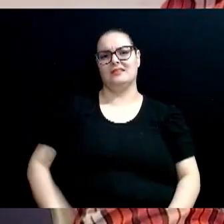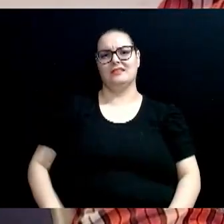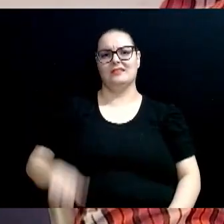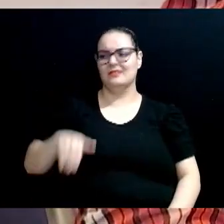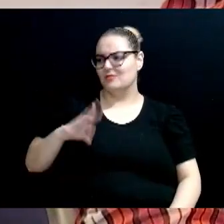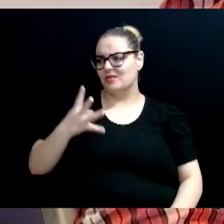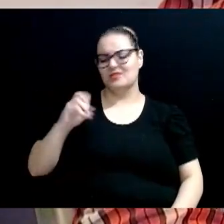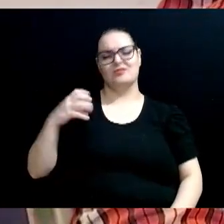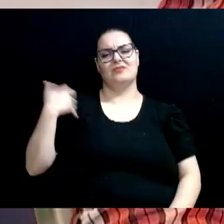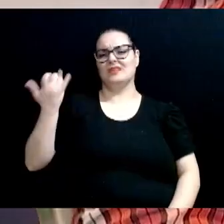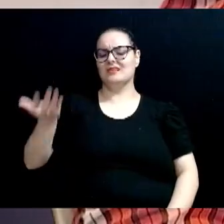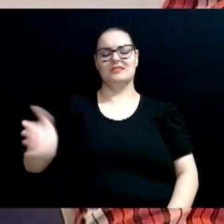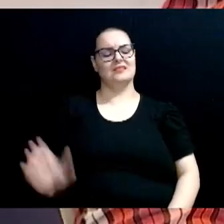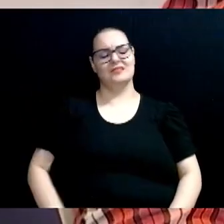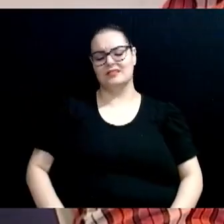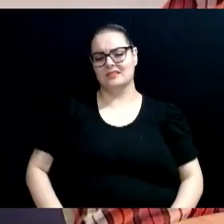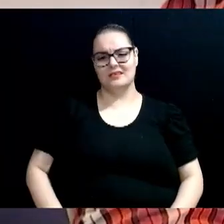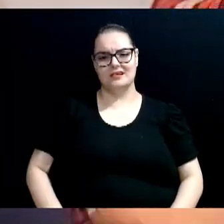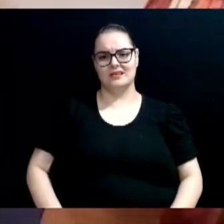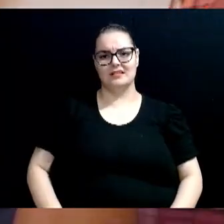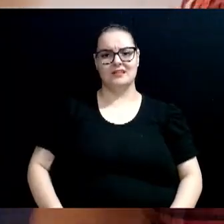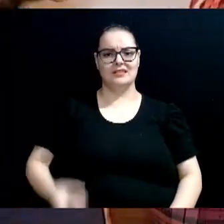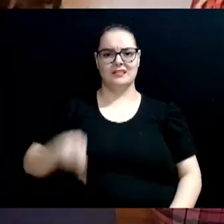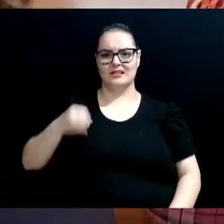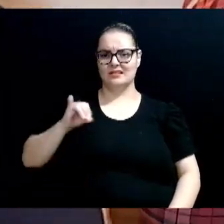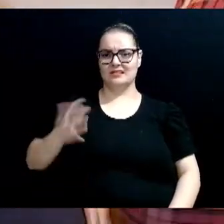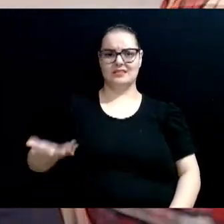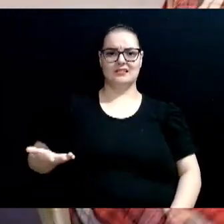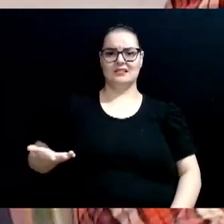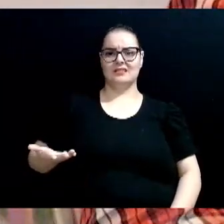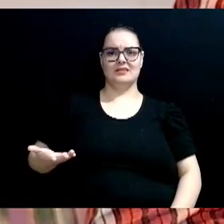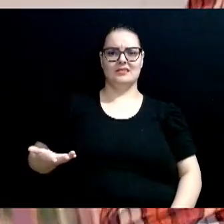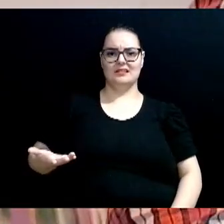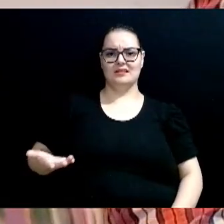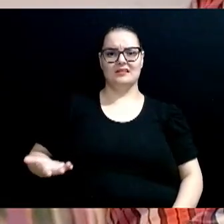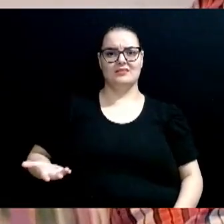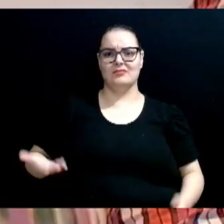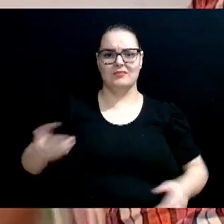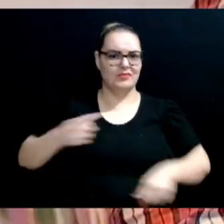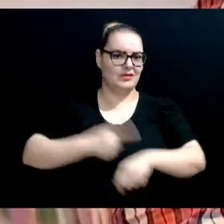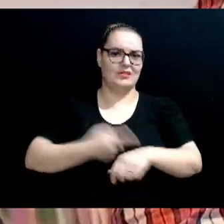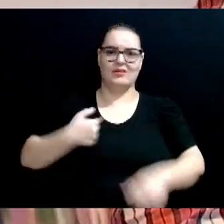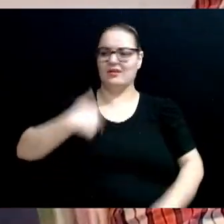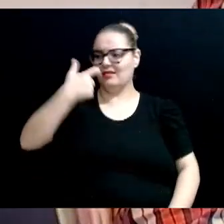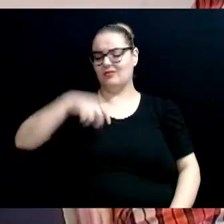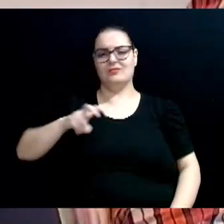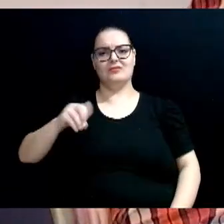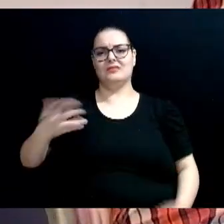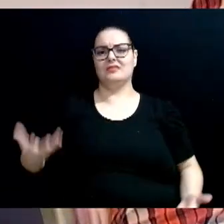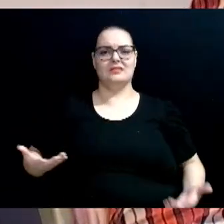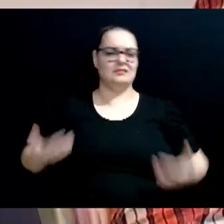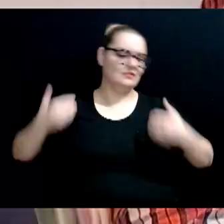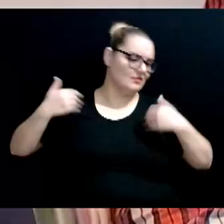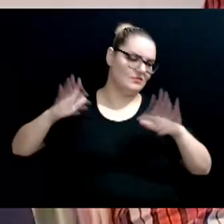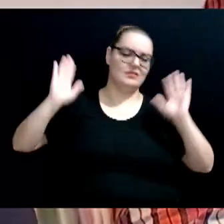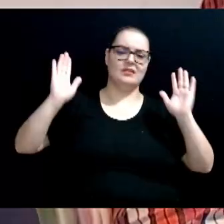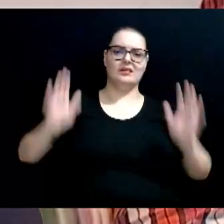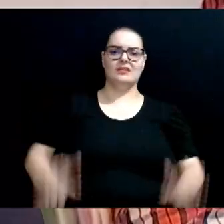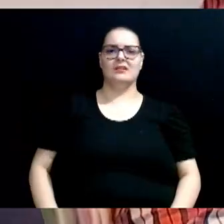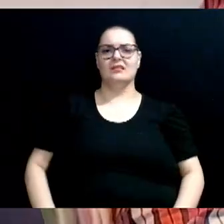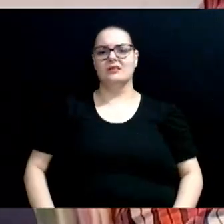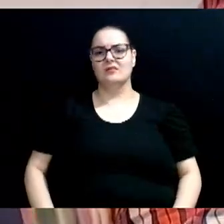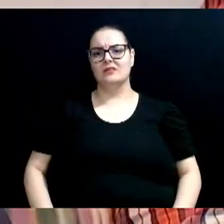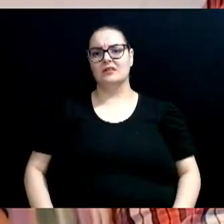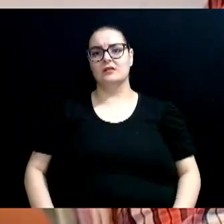40, né? Se não for agora, vocês vão querer que eu vá ser mãe com 50, gente, não dá mais. Aí eu joguei a toalha, né? E